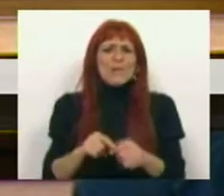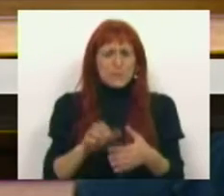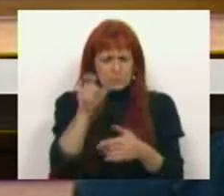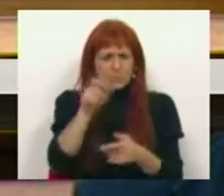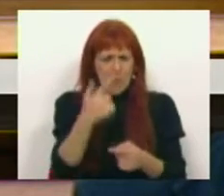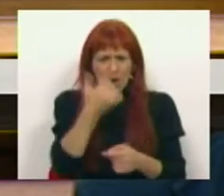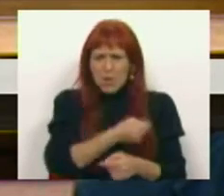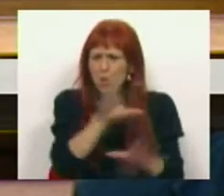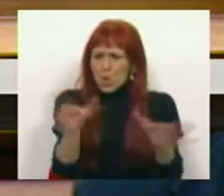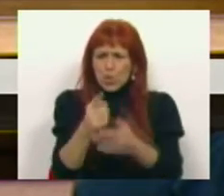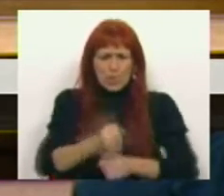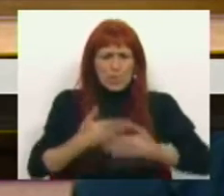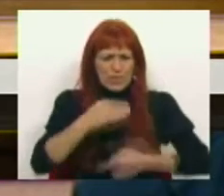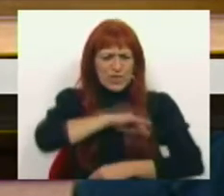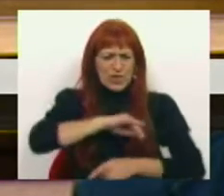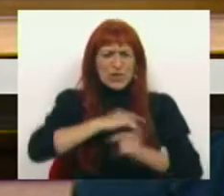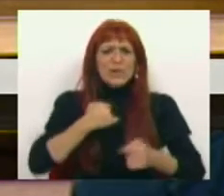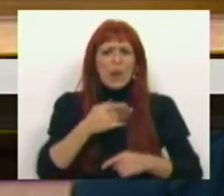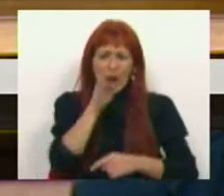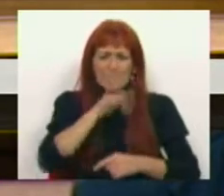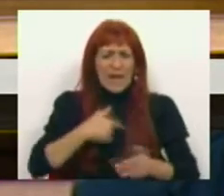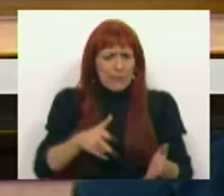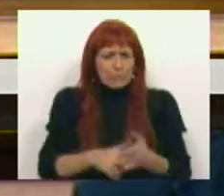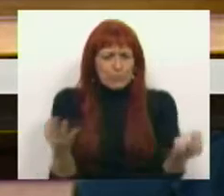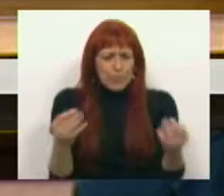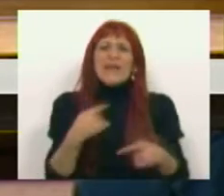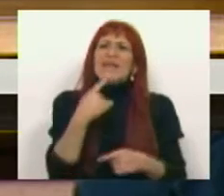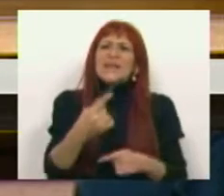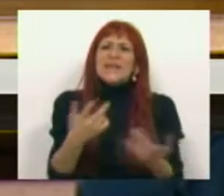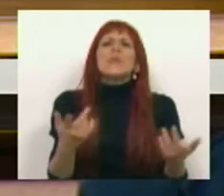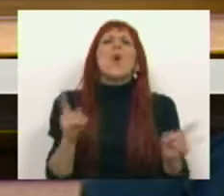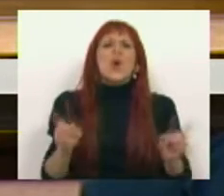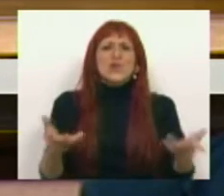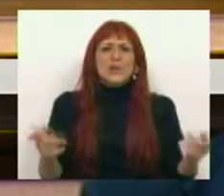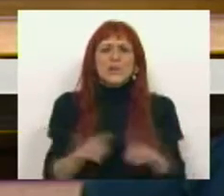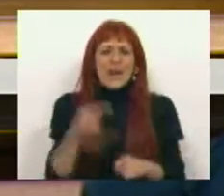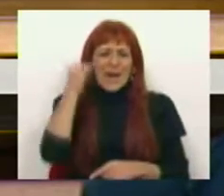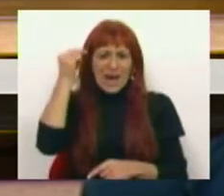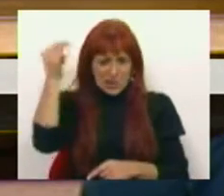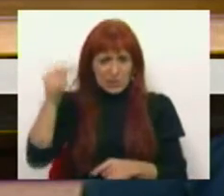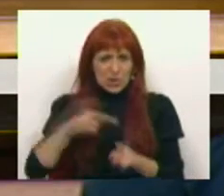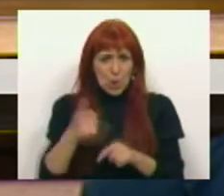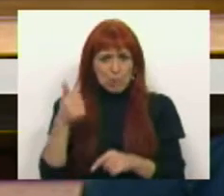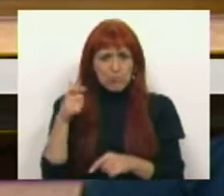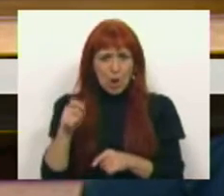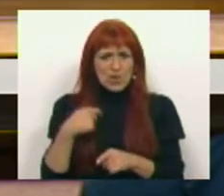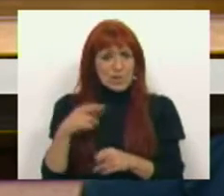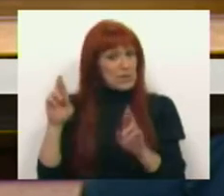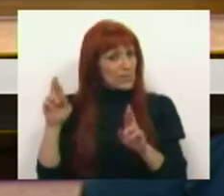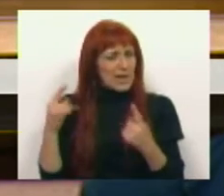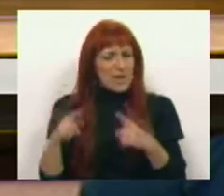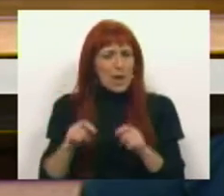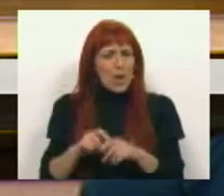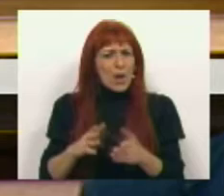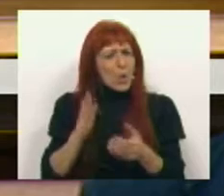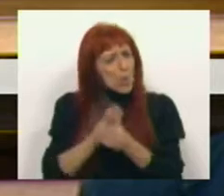corpo de profissionais para aplicar na realidade. Tudo isto para dizer que, em especialidade, o Bloco de Esquerda espera que haja